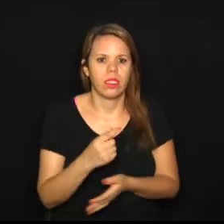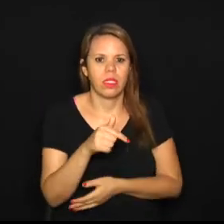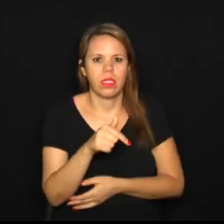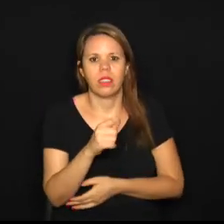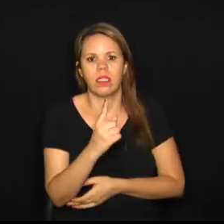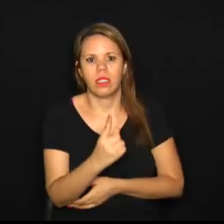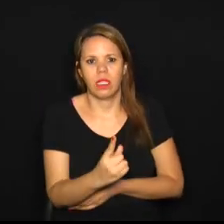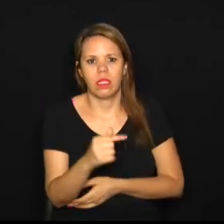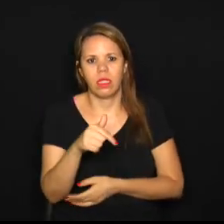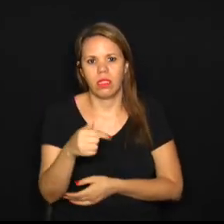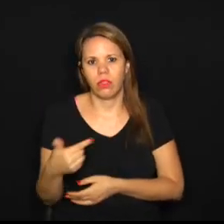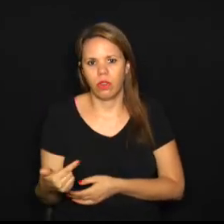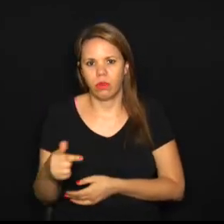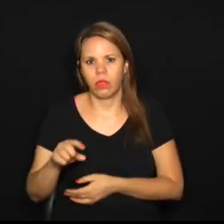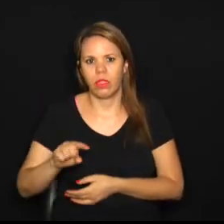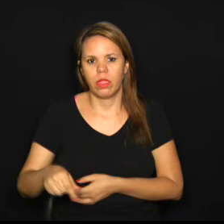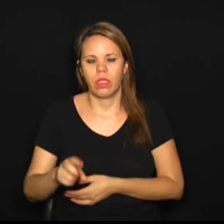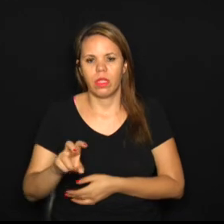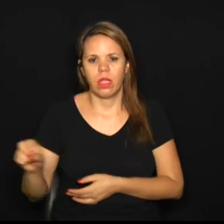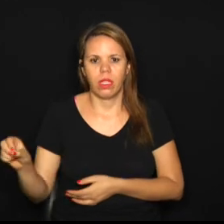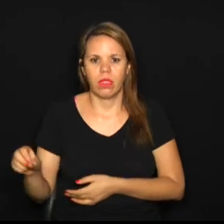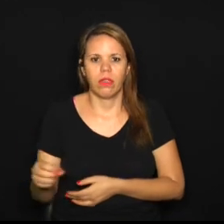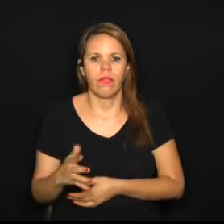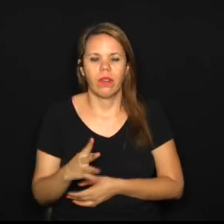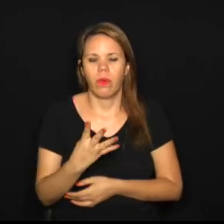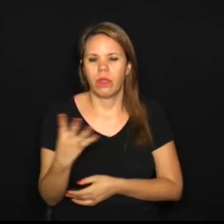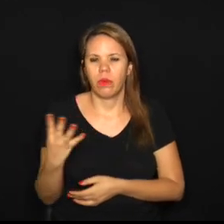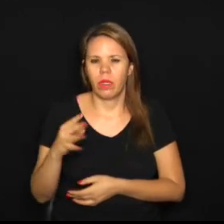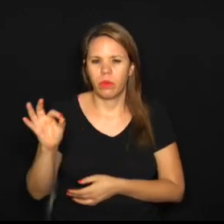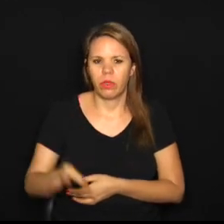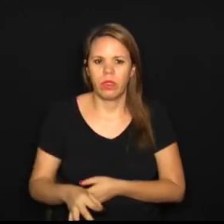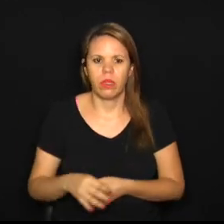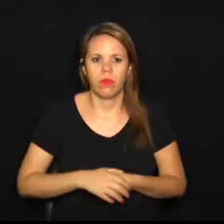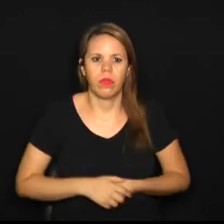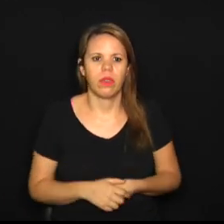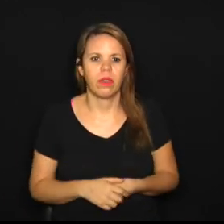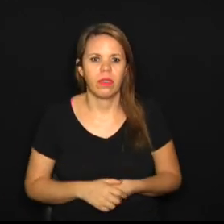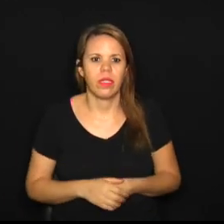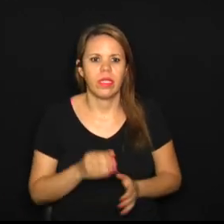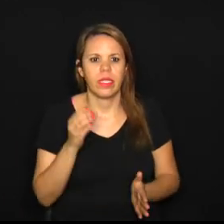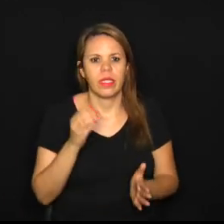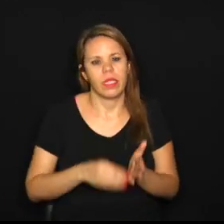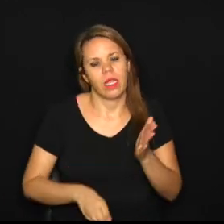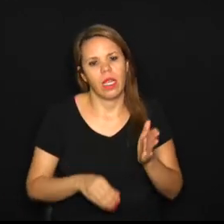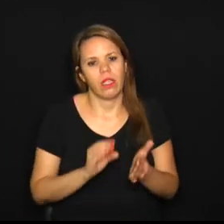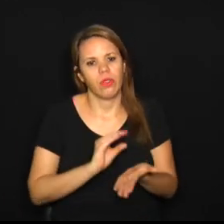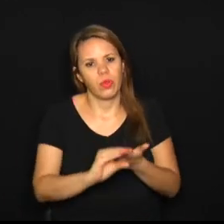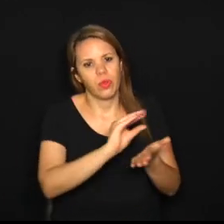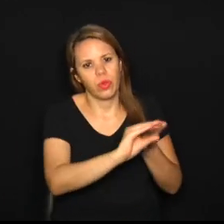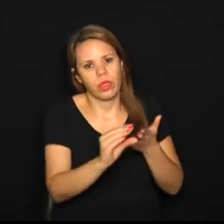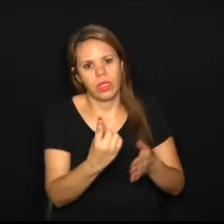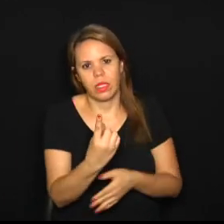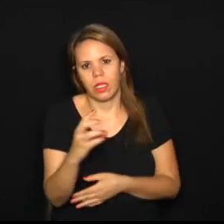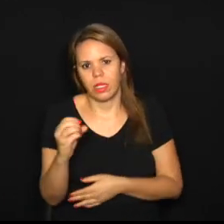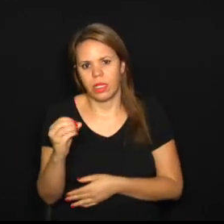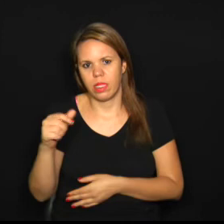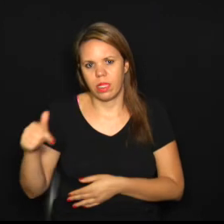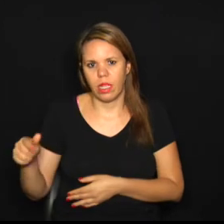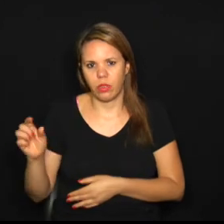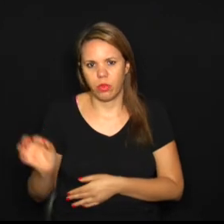175.500.000, variou 44%. As operações de créditos foram 107 milhões,